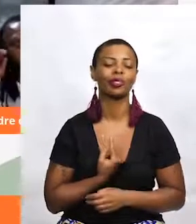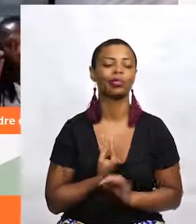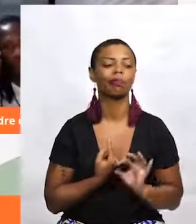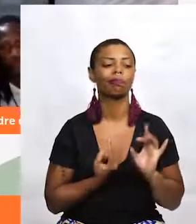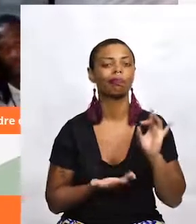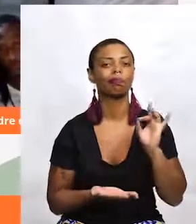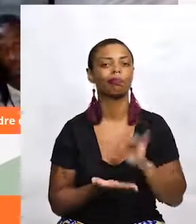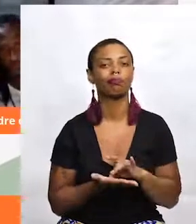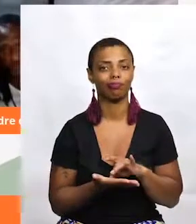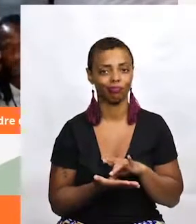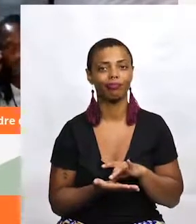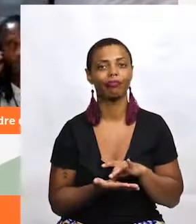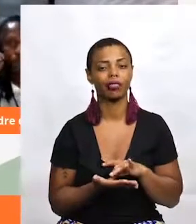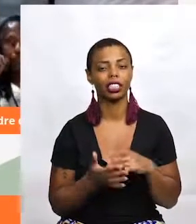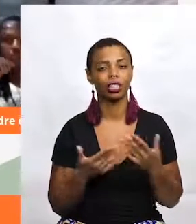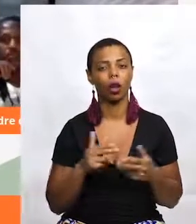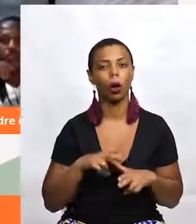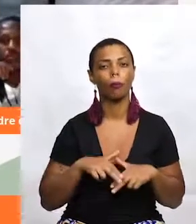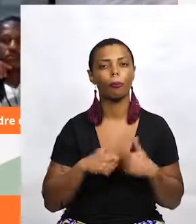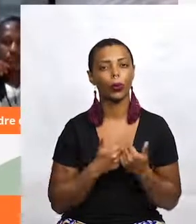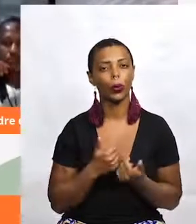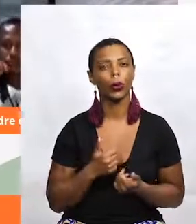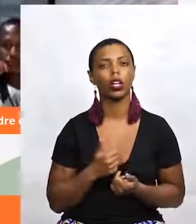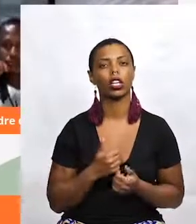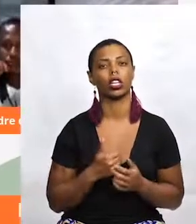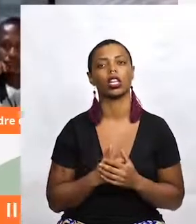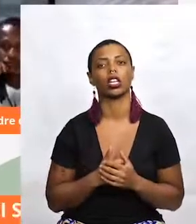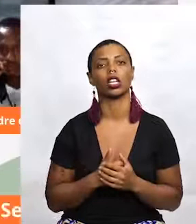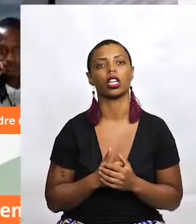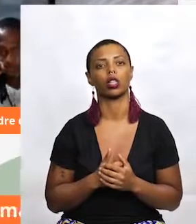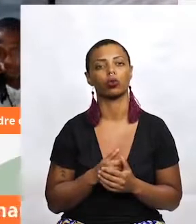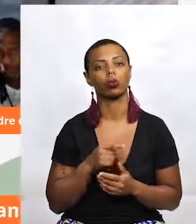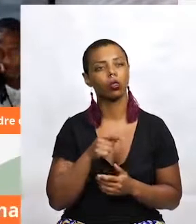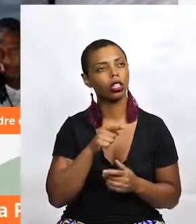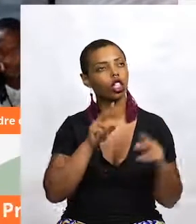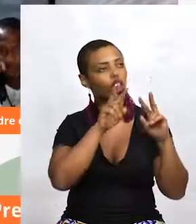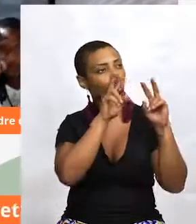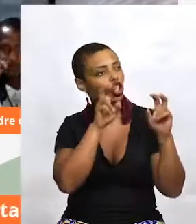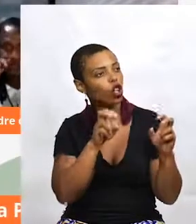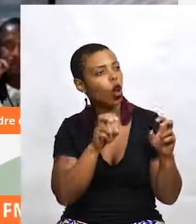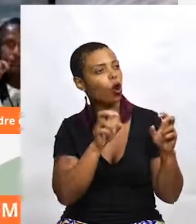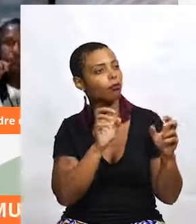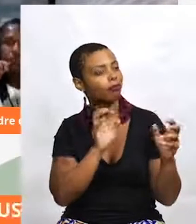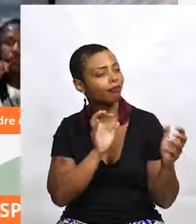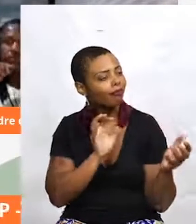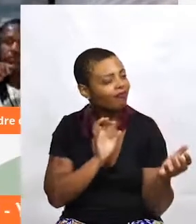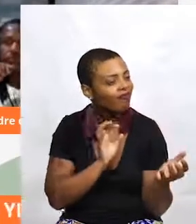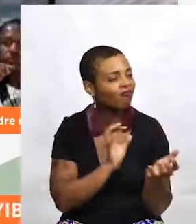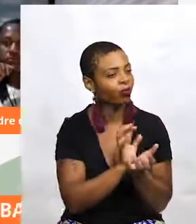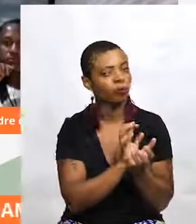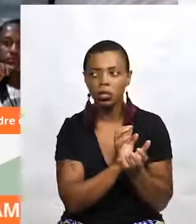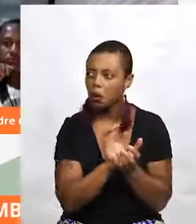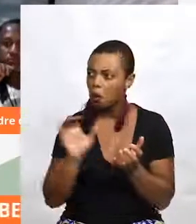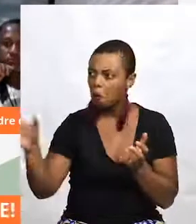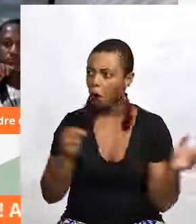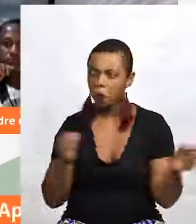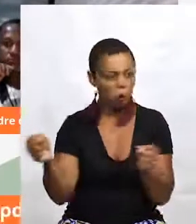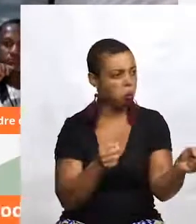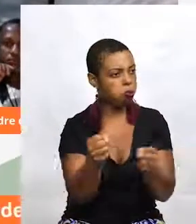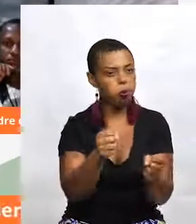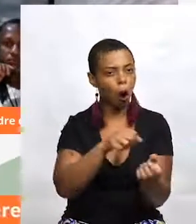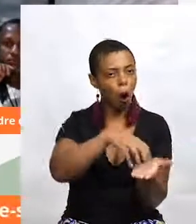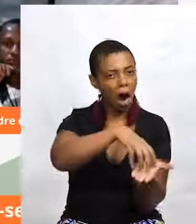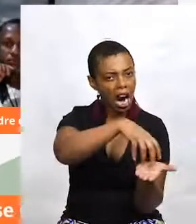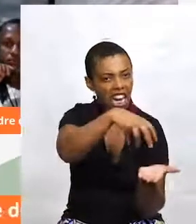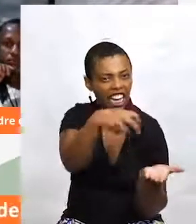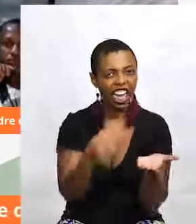que essa ideia, né, de a gente se juntar e da gente formar os nossos quilombos, eu acho que é essencial